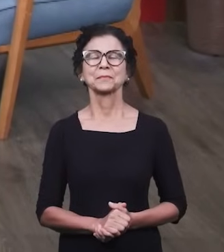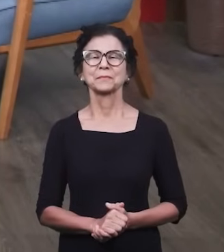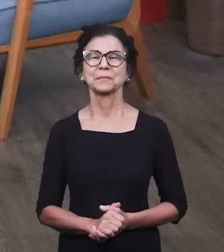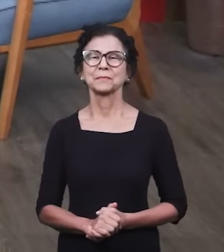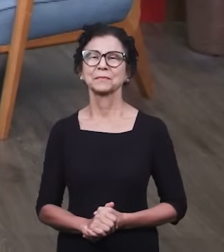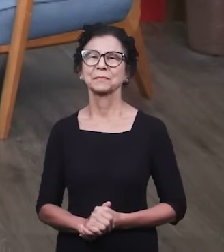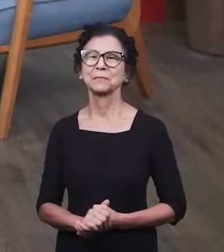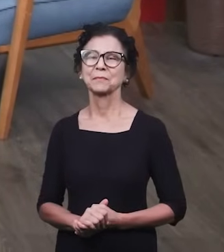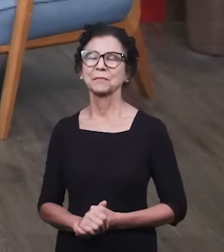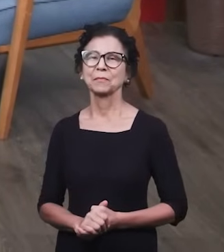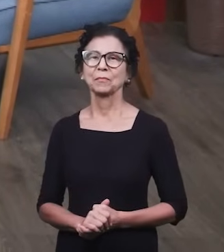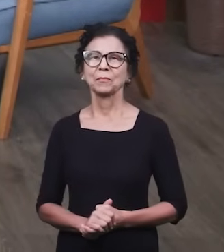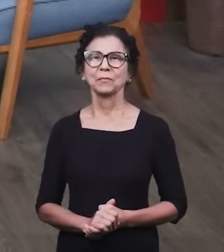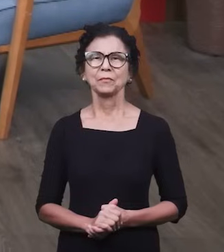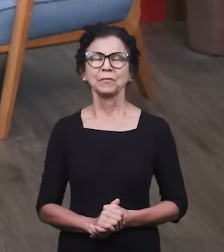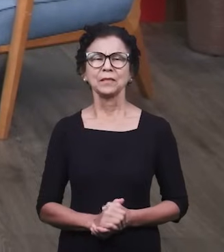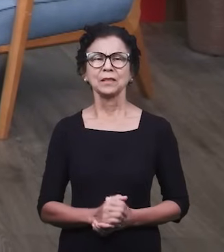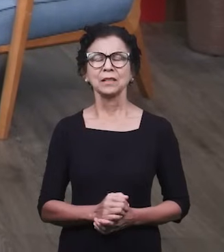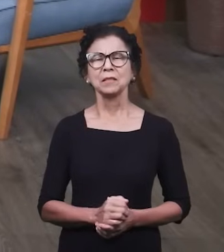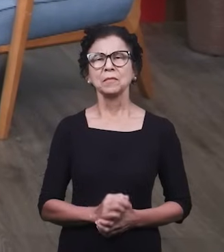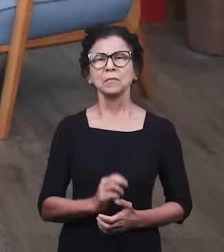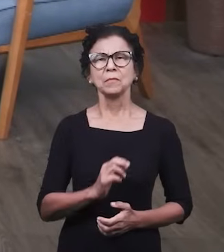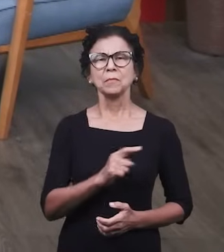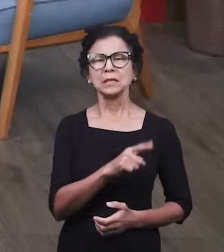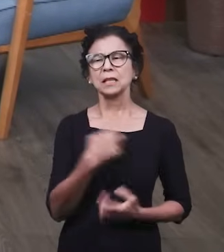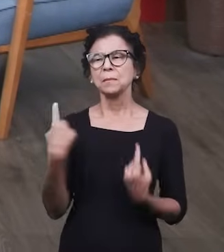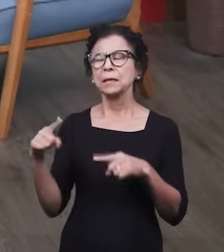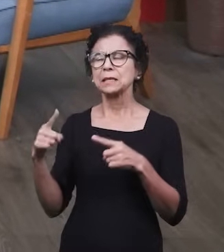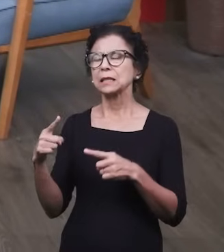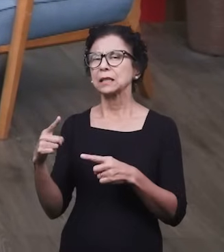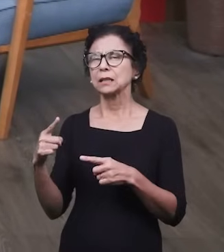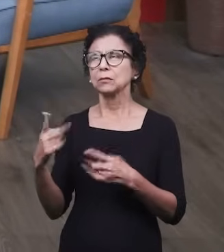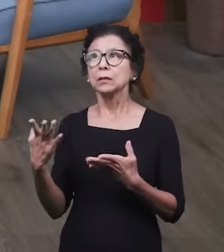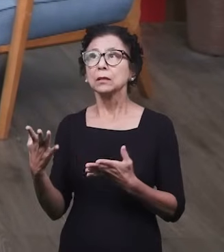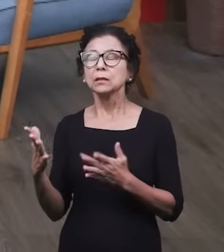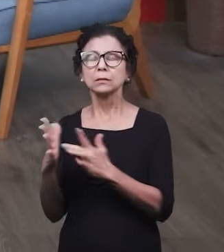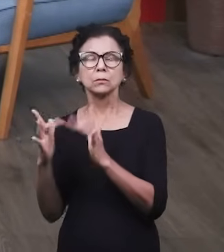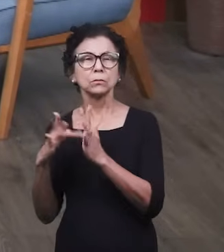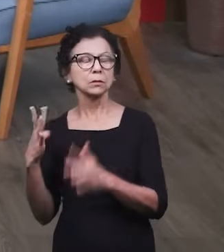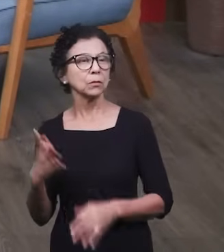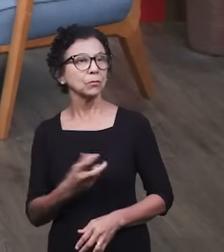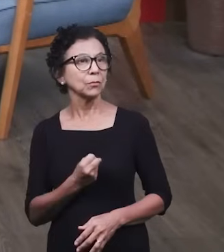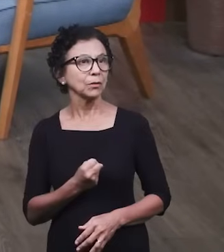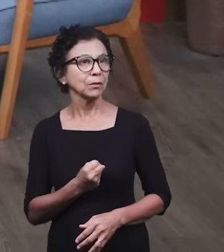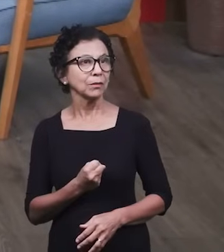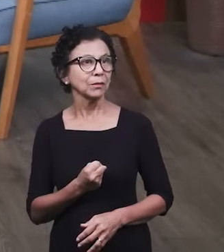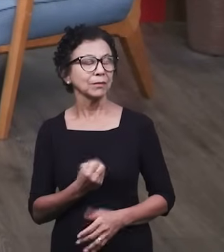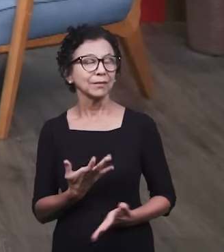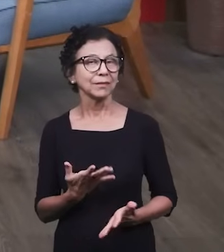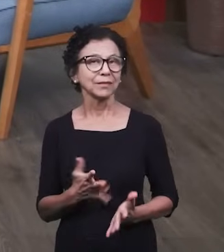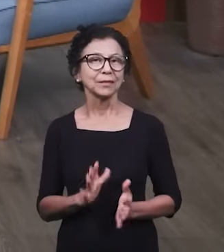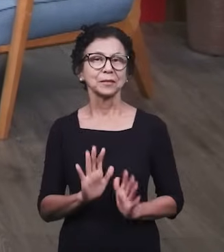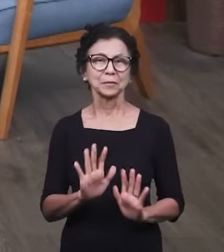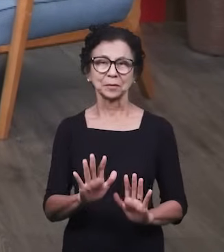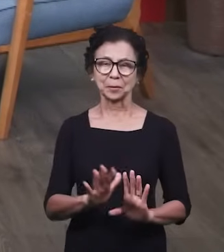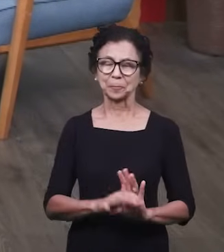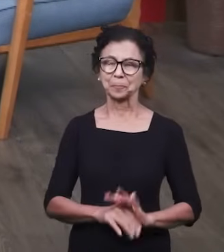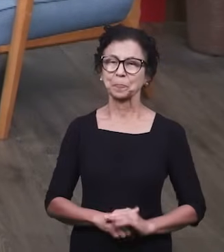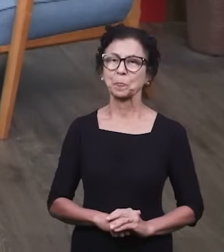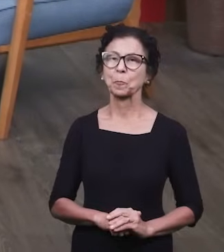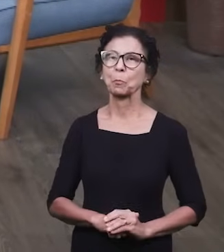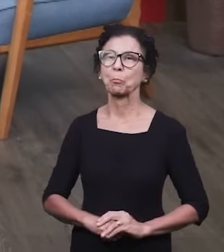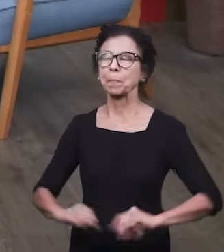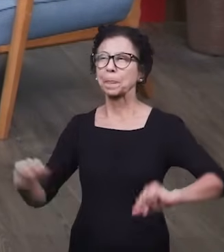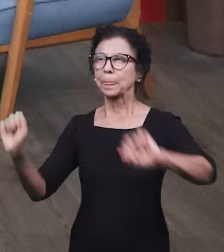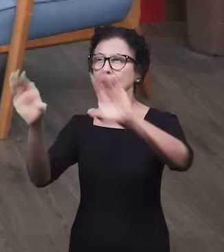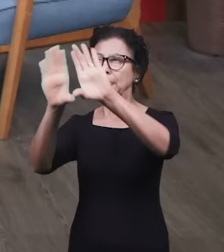isso. Exatamente. Então, quando veio essa luz do céu, aí tem uma sequência.